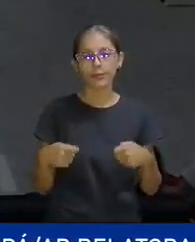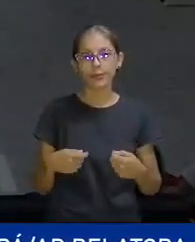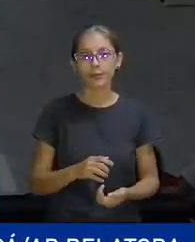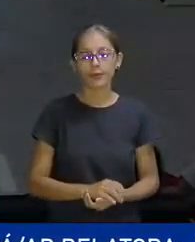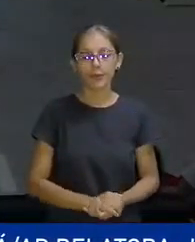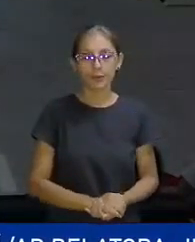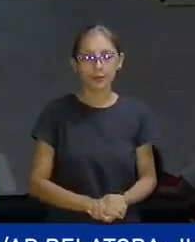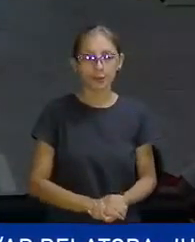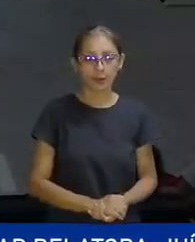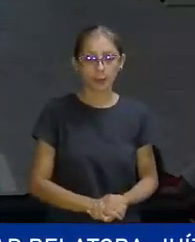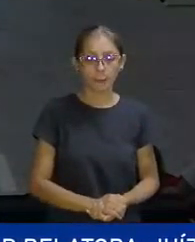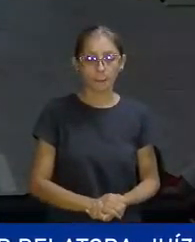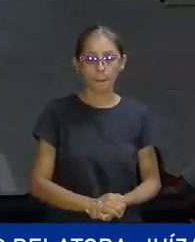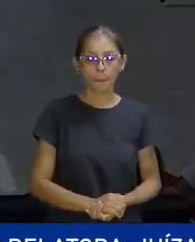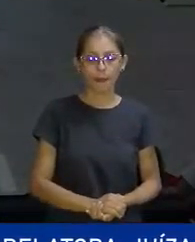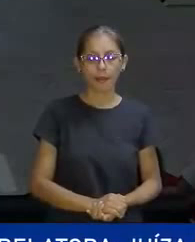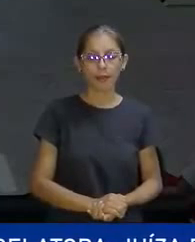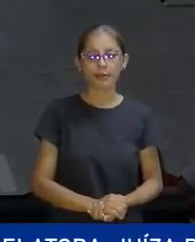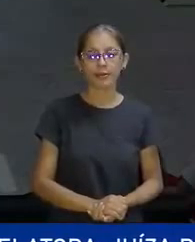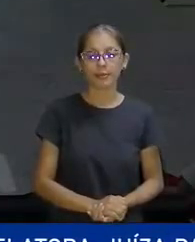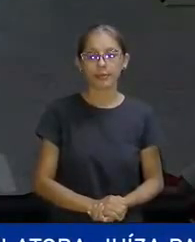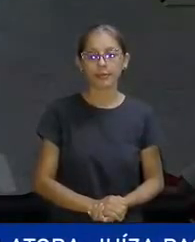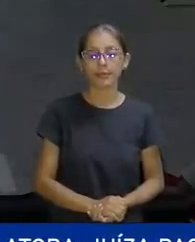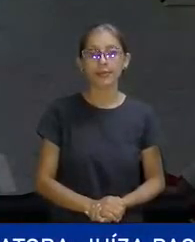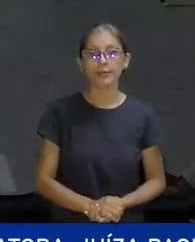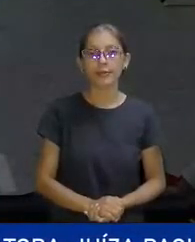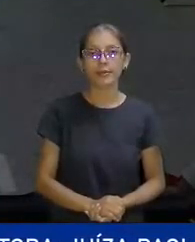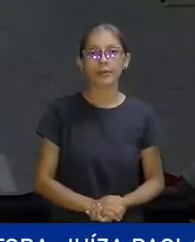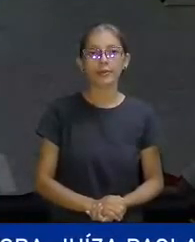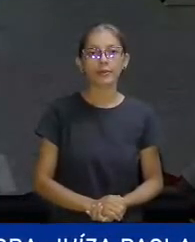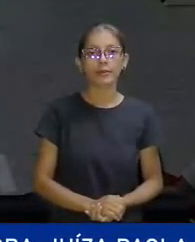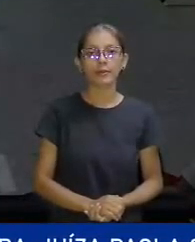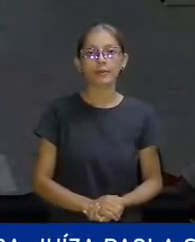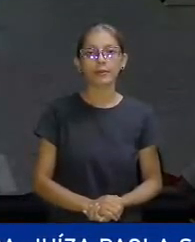foi ressaltado pela doutora Sara. Então,